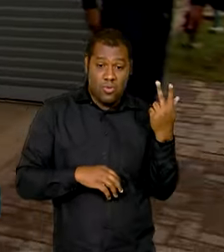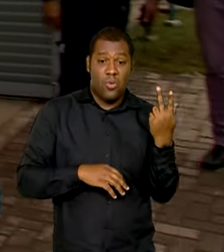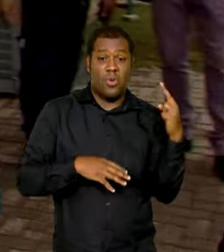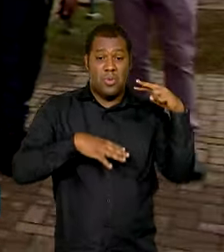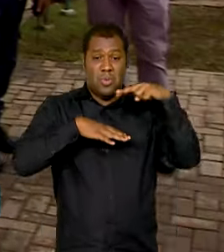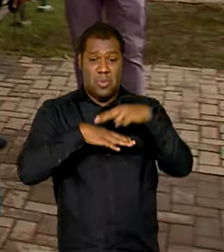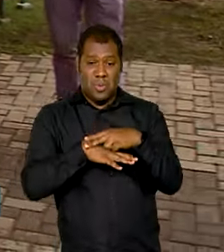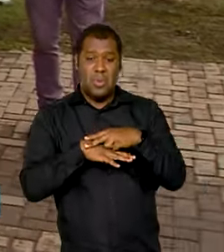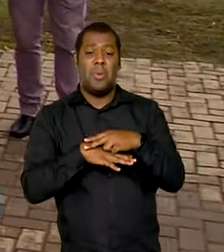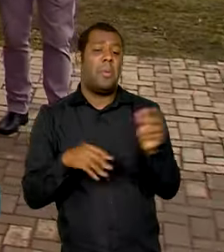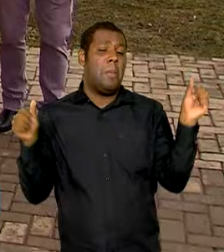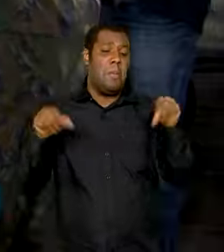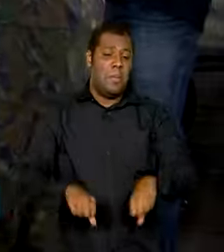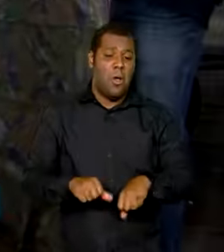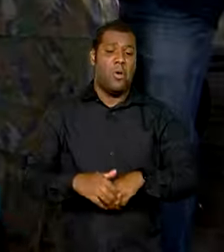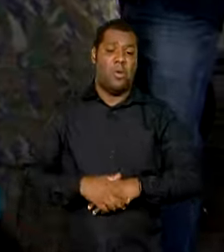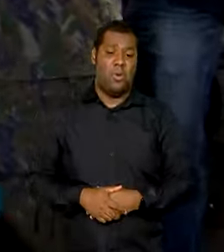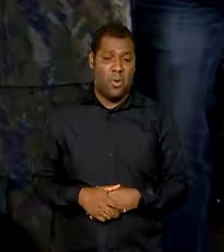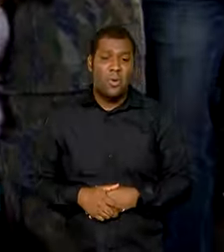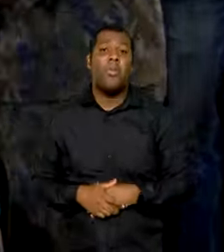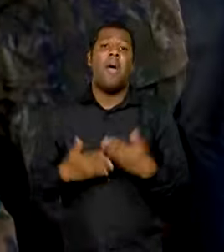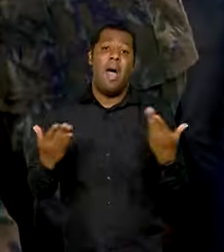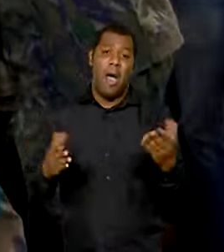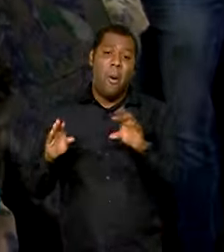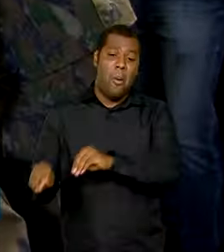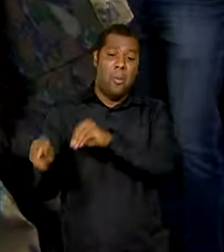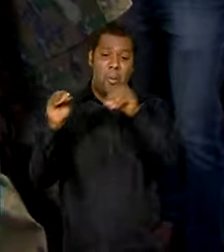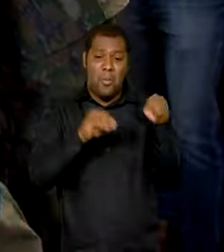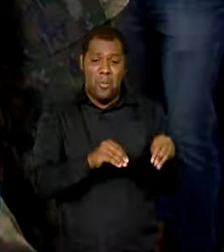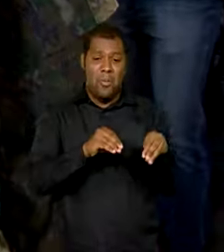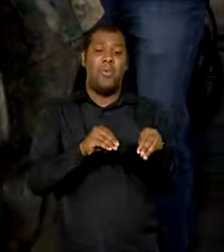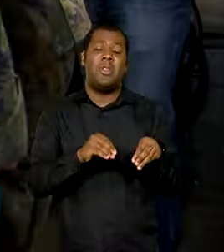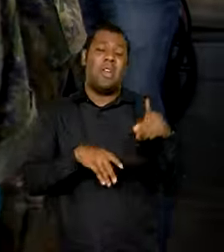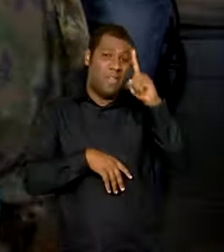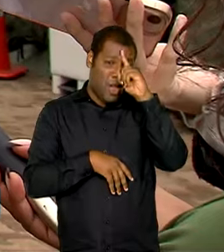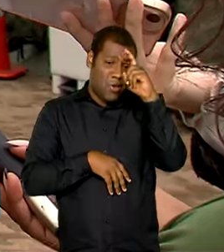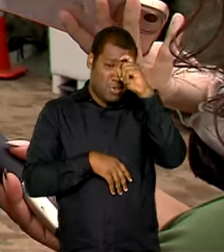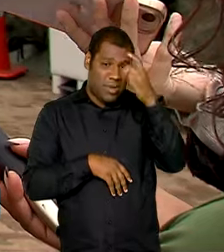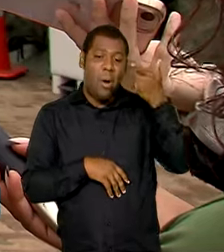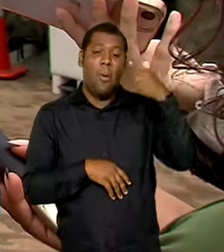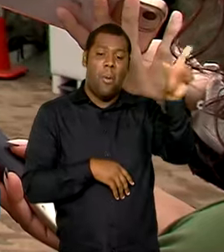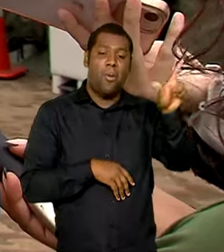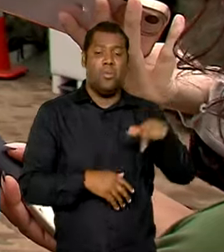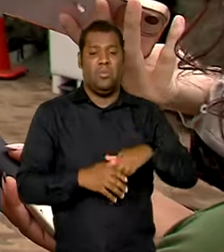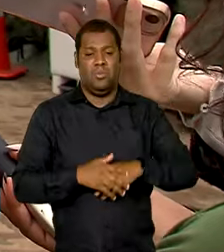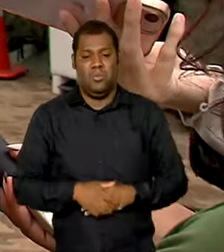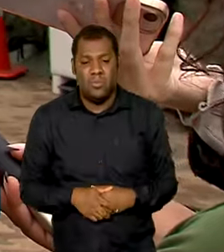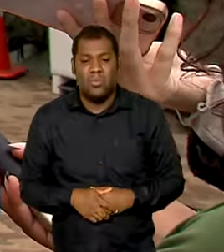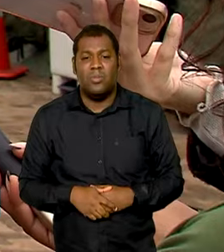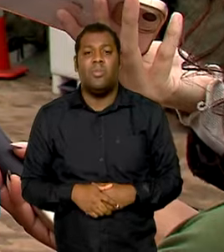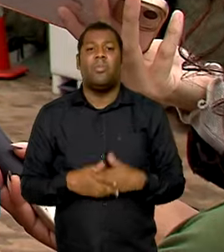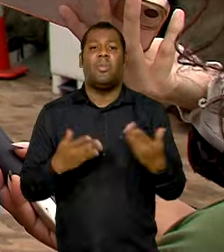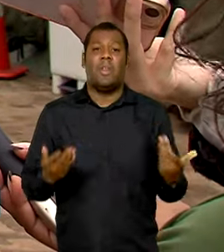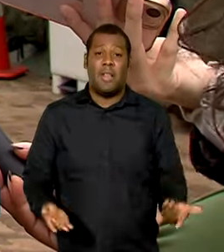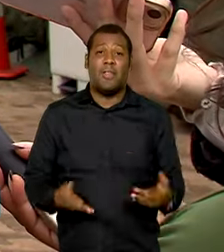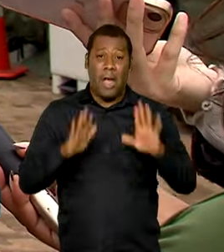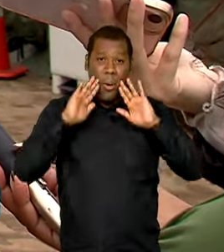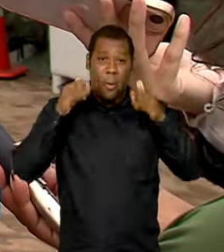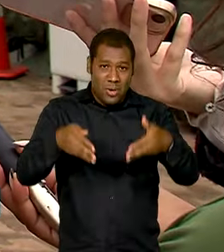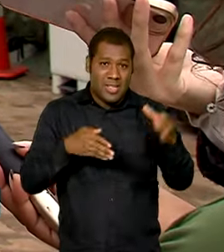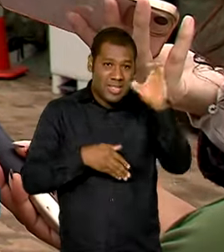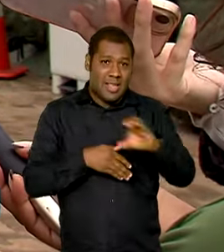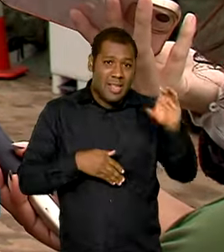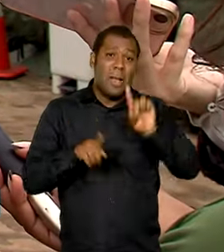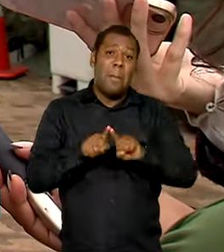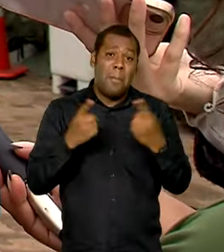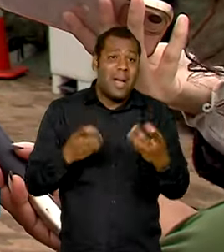estado bem mais grave precisaram ser transferidos para outros hospitais. A gente pensou na demanda de Ceilândia, mas estamos